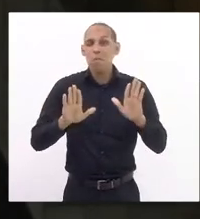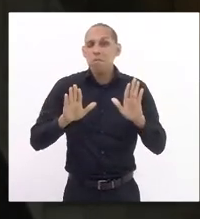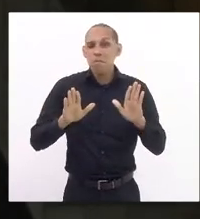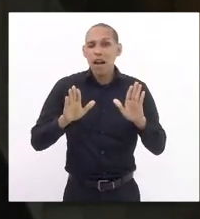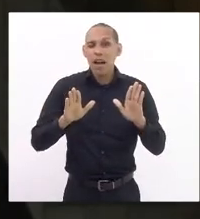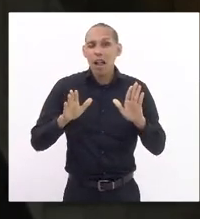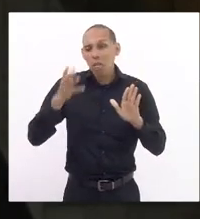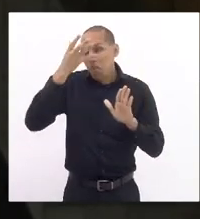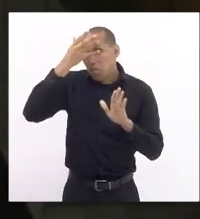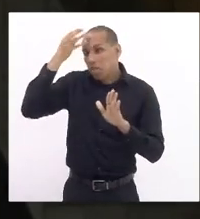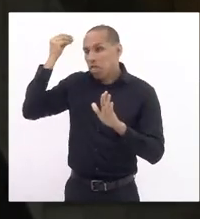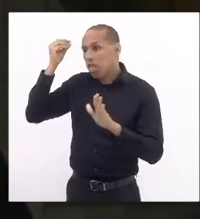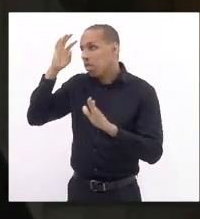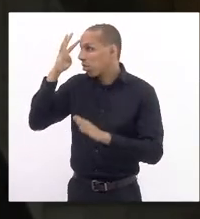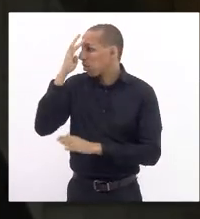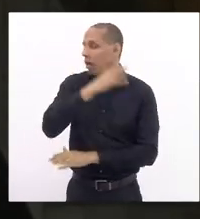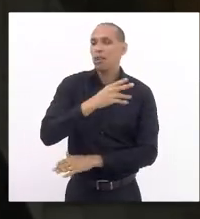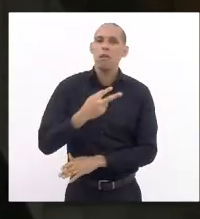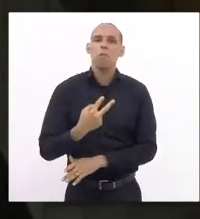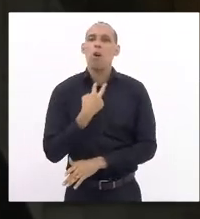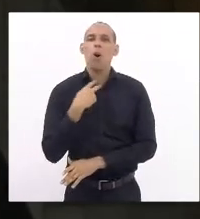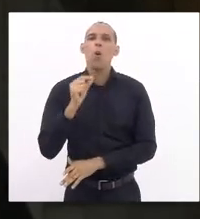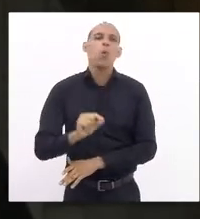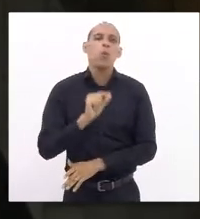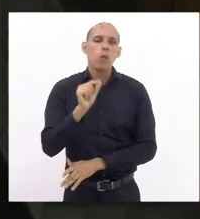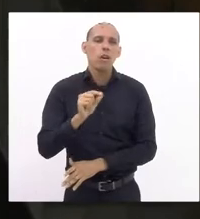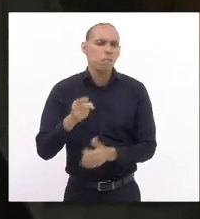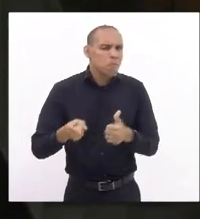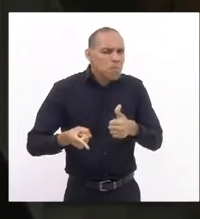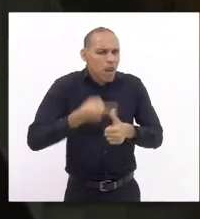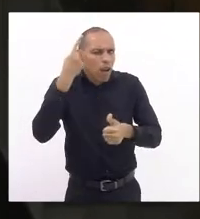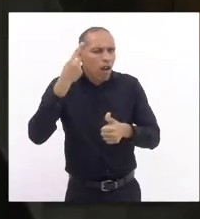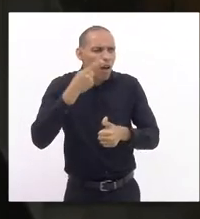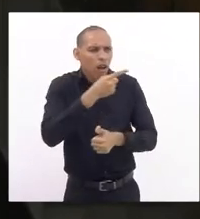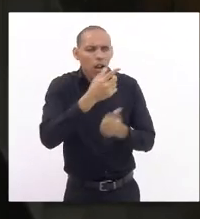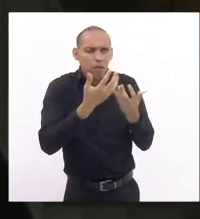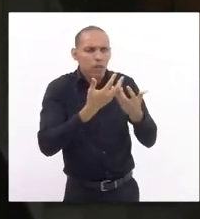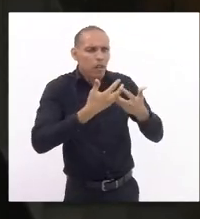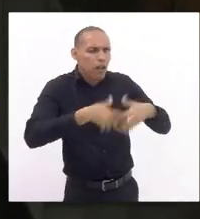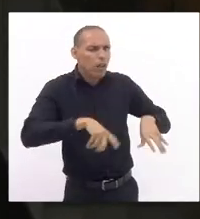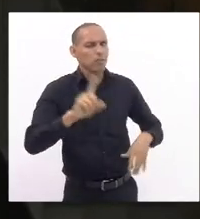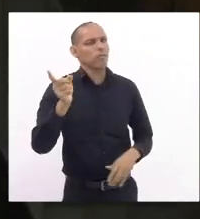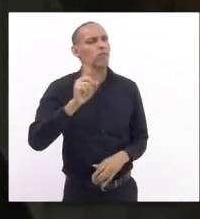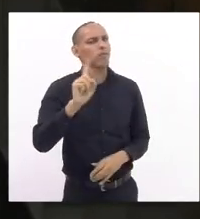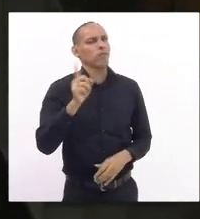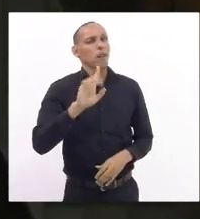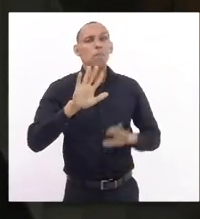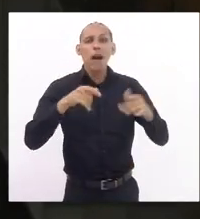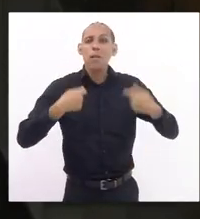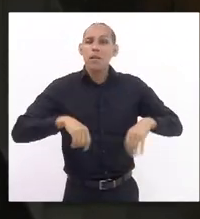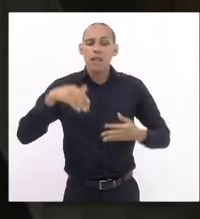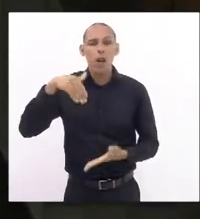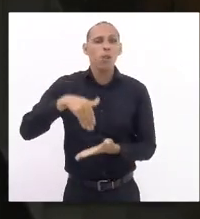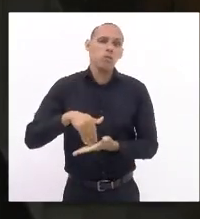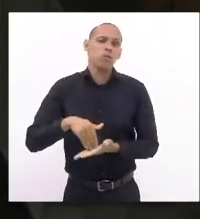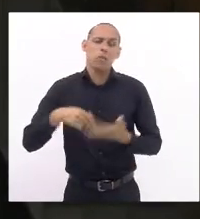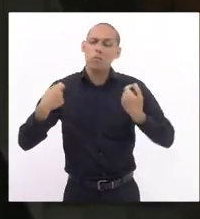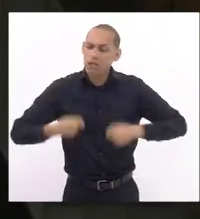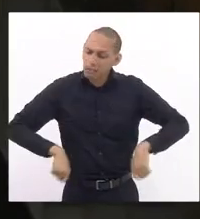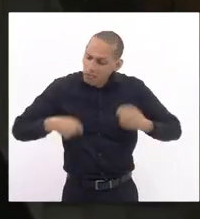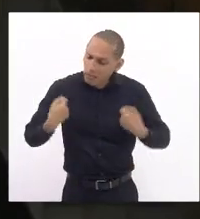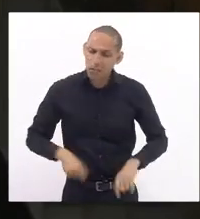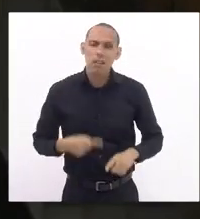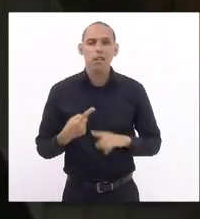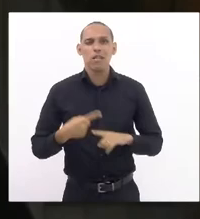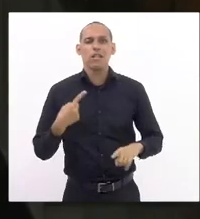perder de vista que essa não foi a primeira tragédia em Petrópolis. E tem que ser a última. E tem que ser a última, que